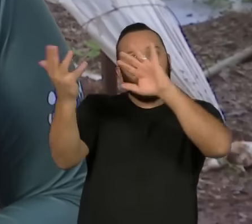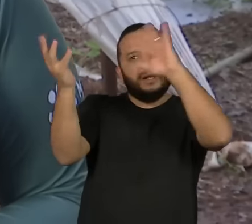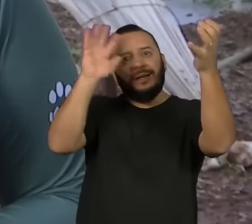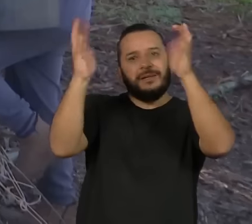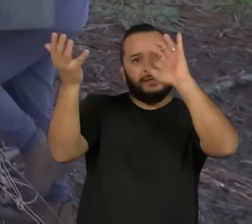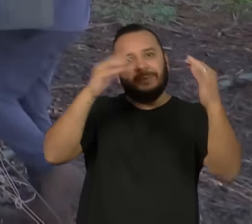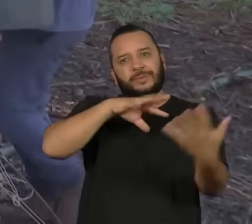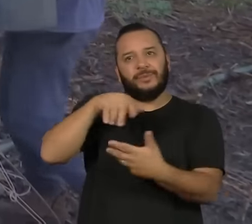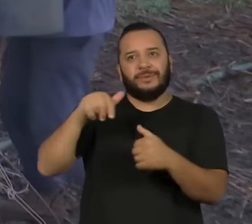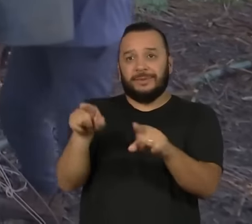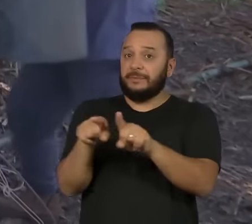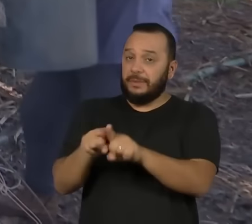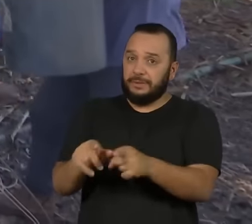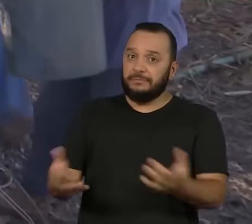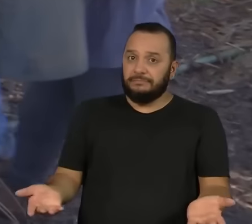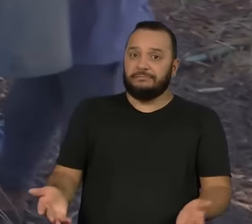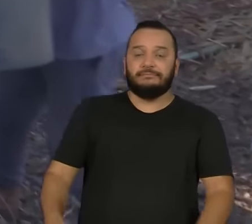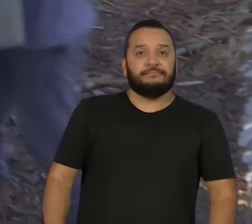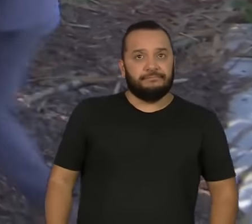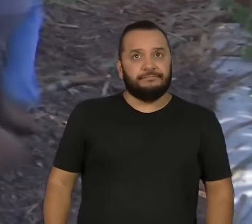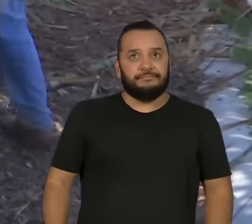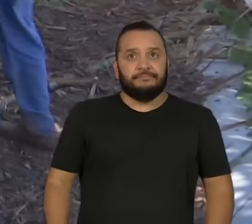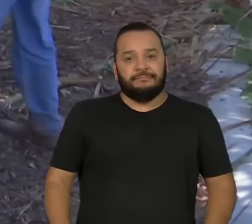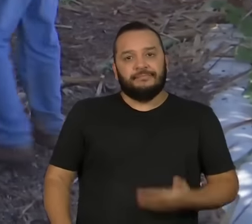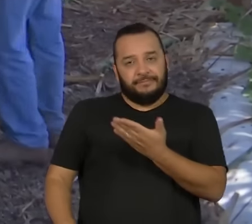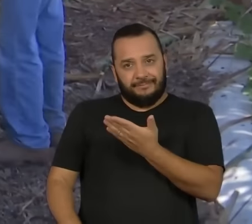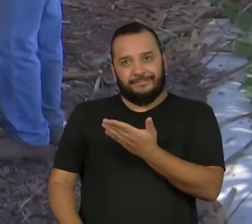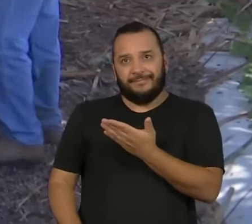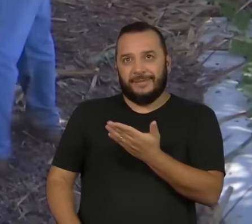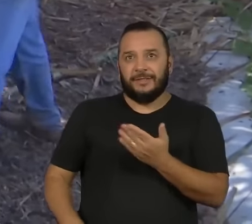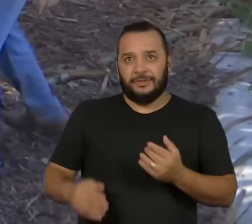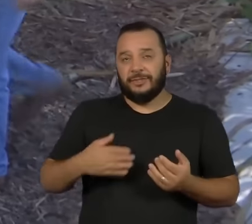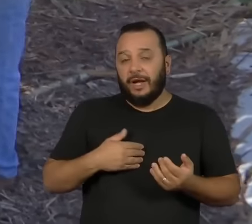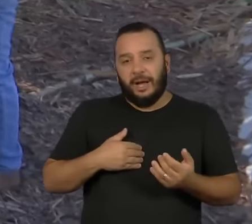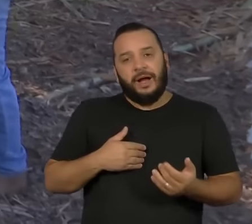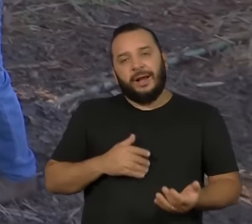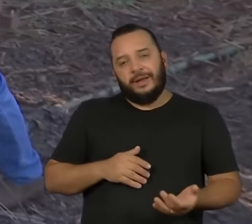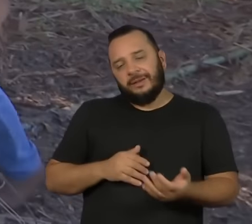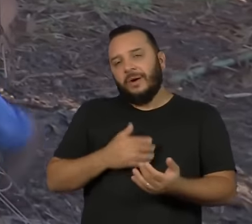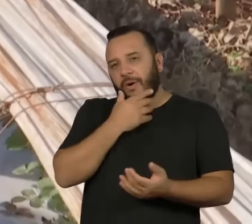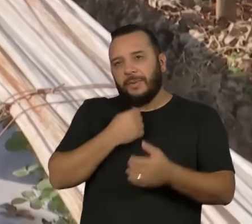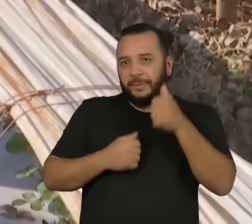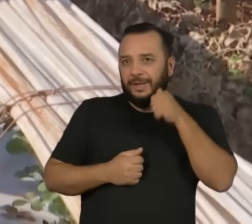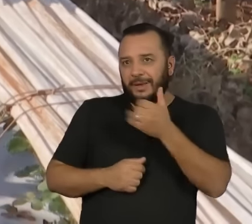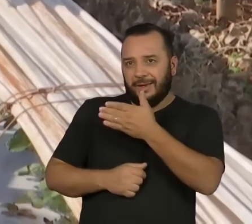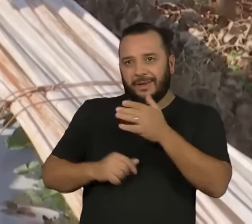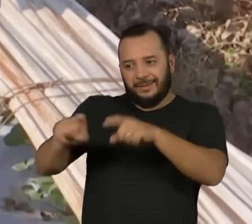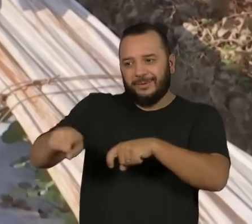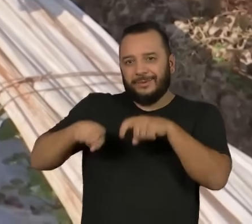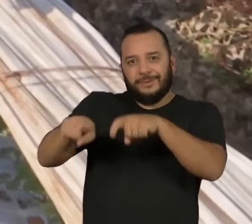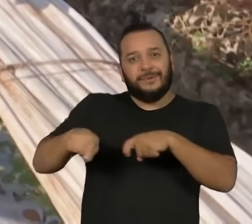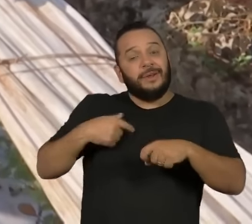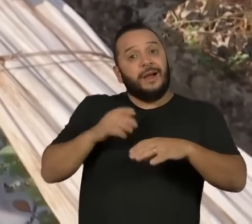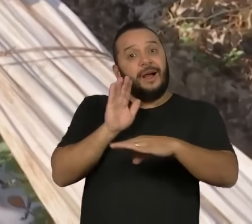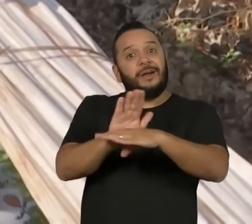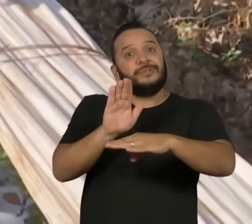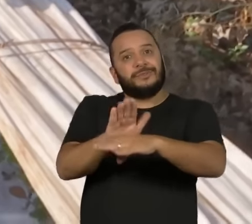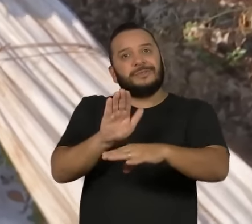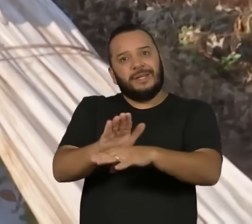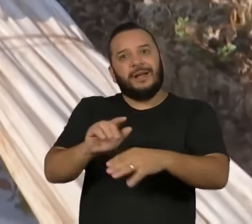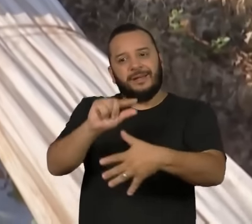vivenciado. Para o casal de agricultores, a contribuição para trazer a Mata Atlântica de volta,